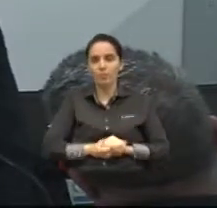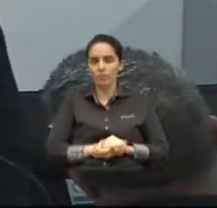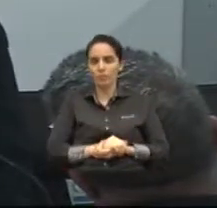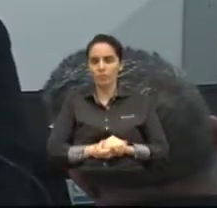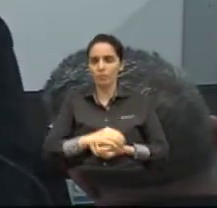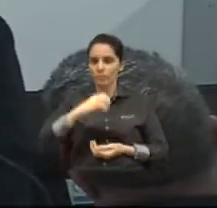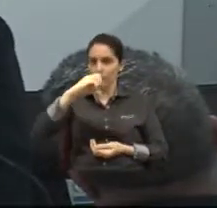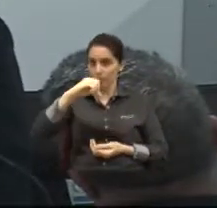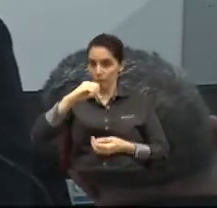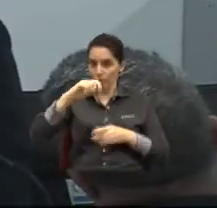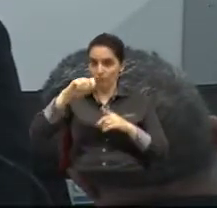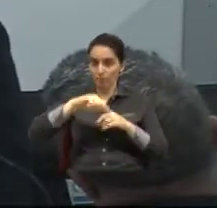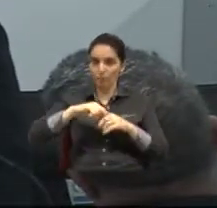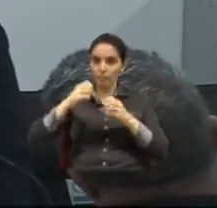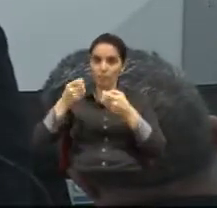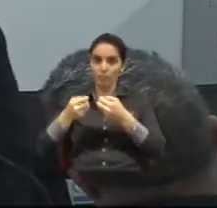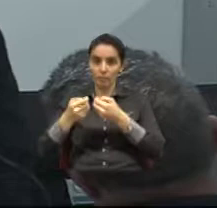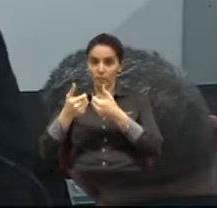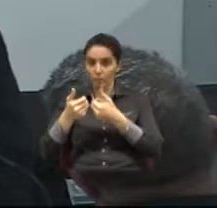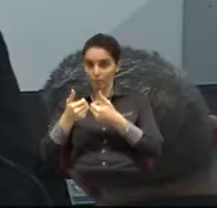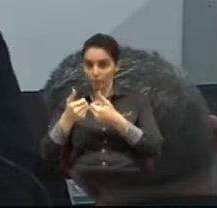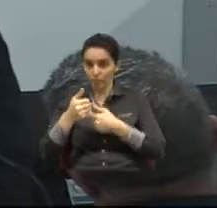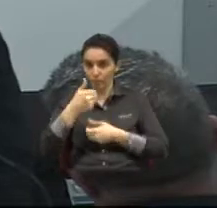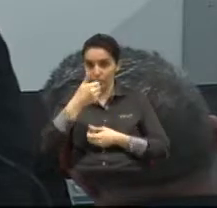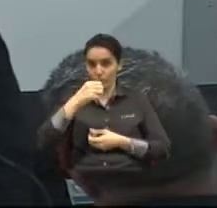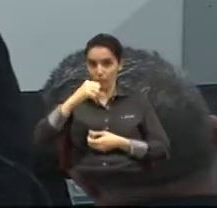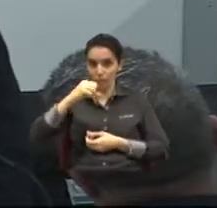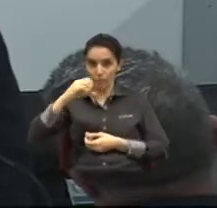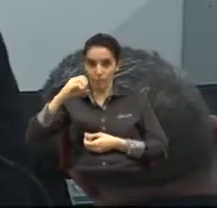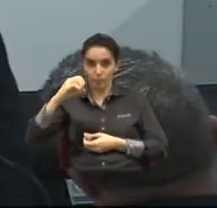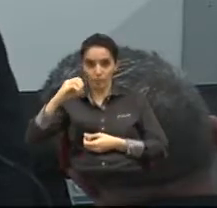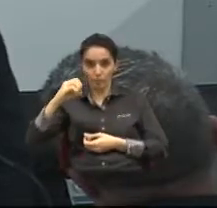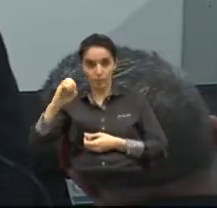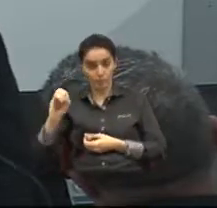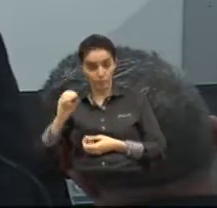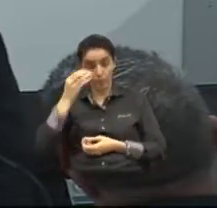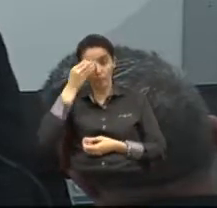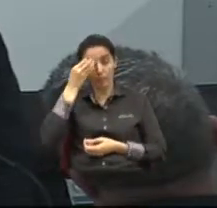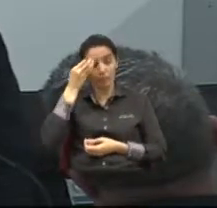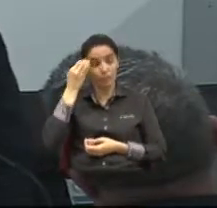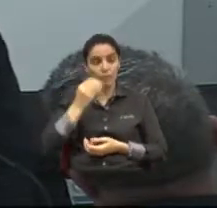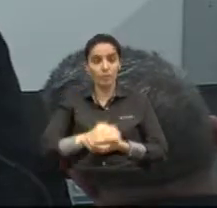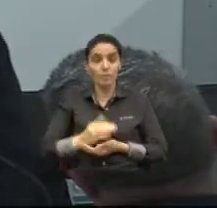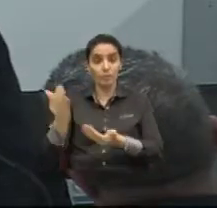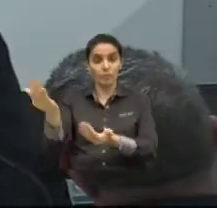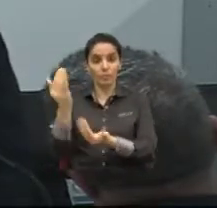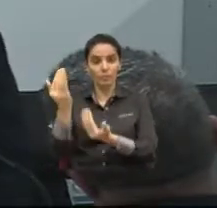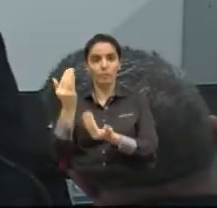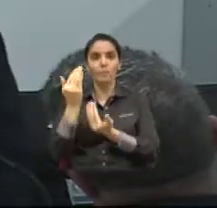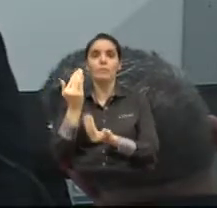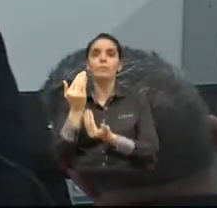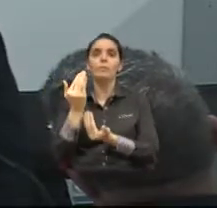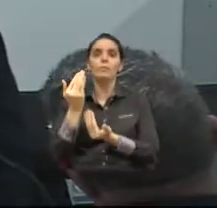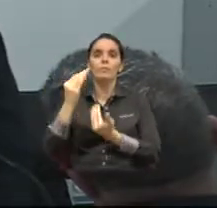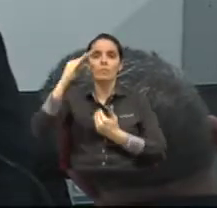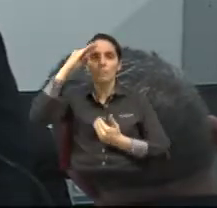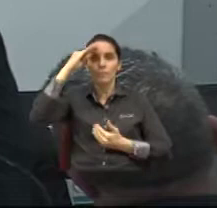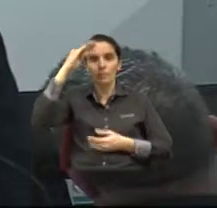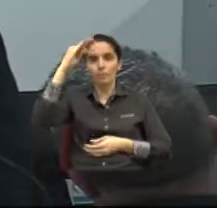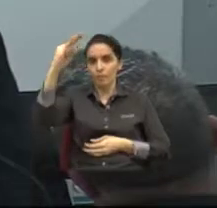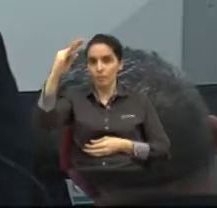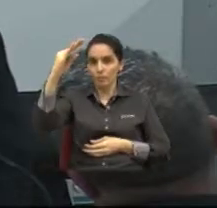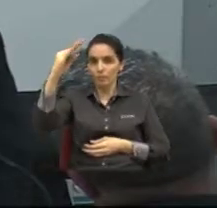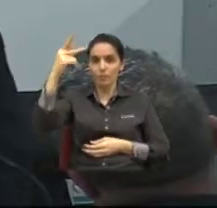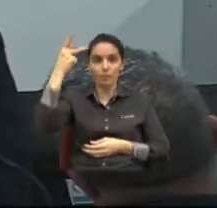de 1980, como forma de homenagear os feitos, o então comandante-geral da Polícia Militar do Estado de São